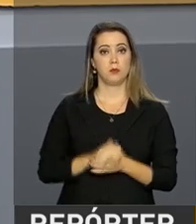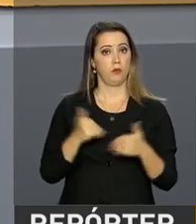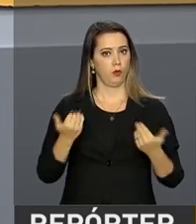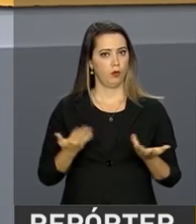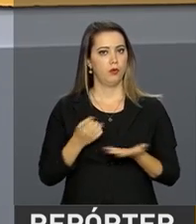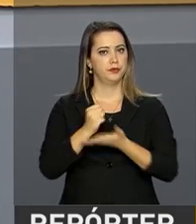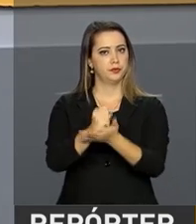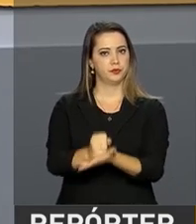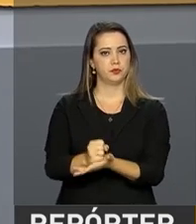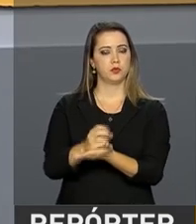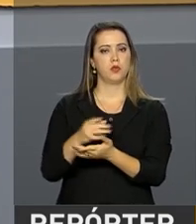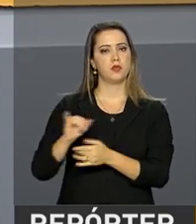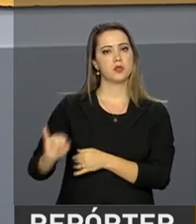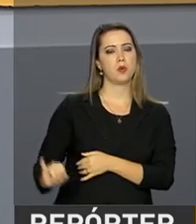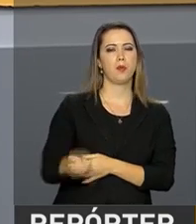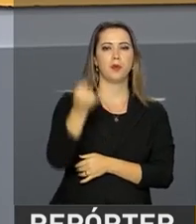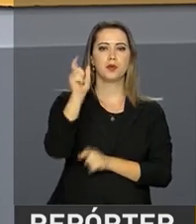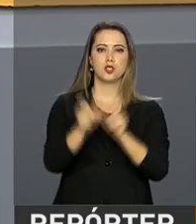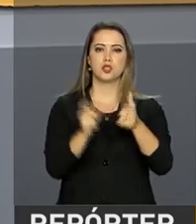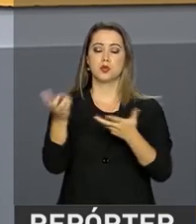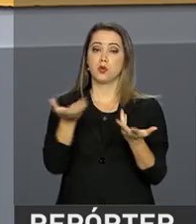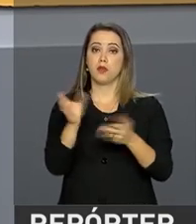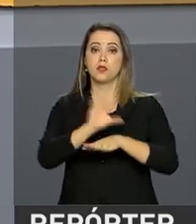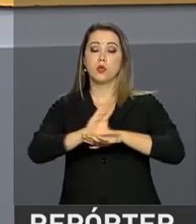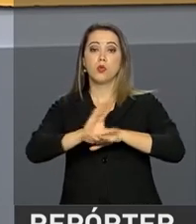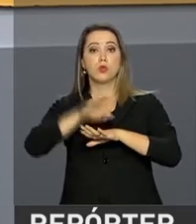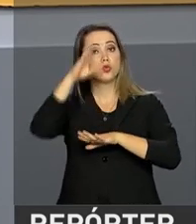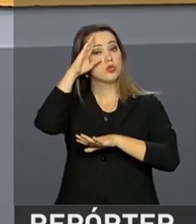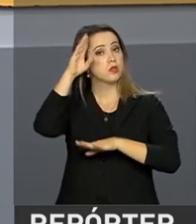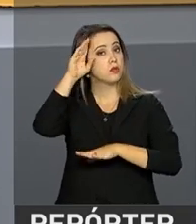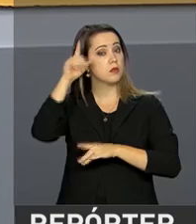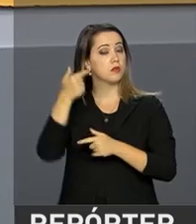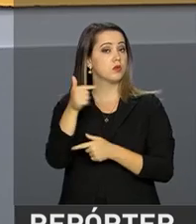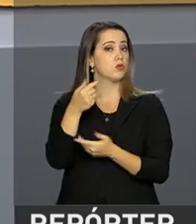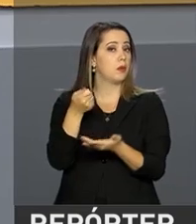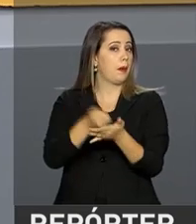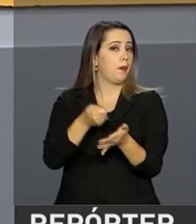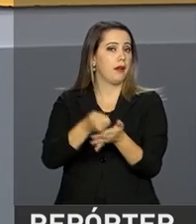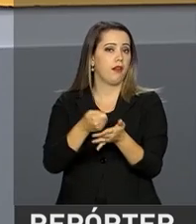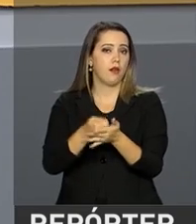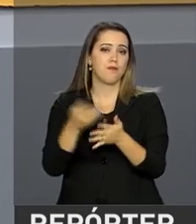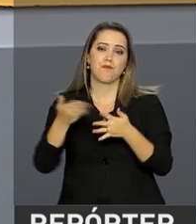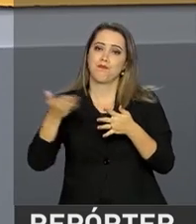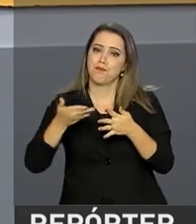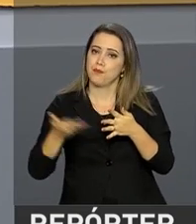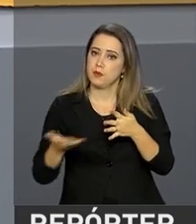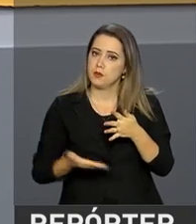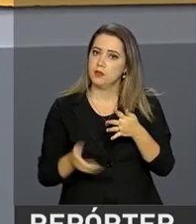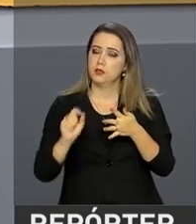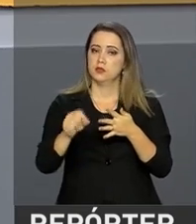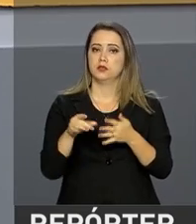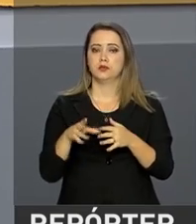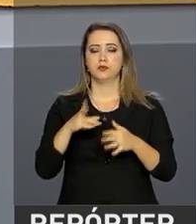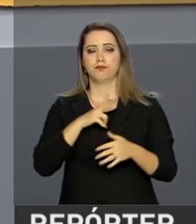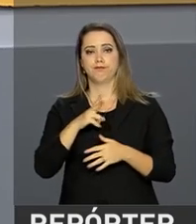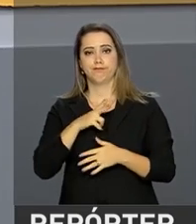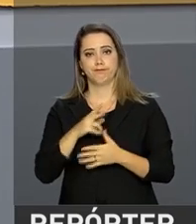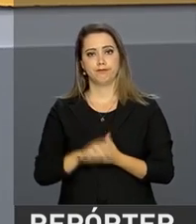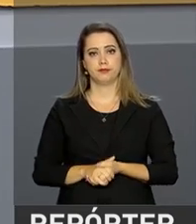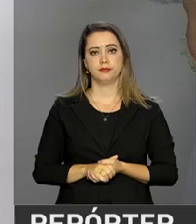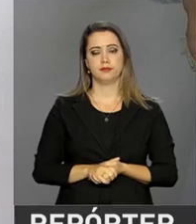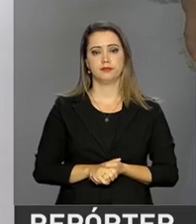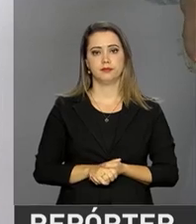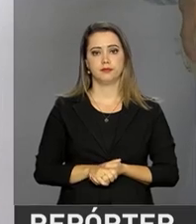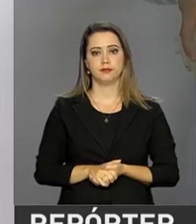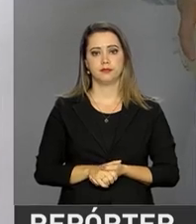O programa oferece uma oportunidade para quem quer fazer um curso superior, mas não tem dinheiro para pagar a mensalidade da instituição privada.